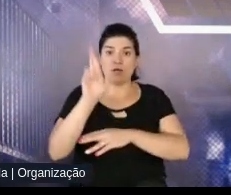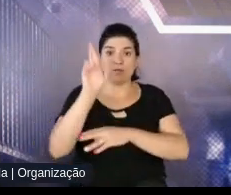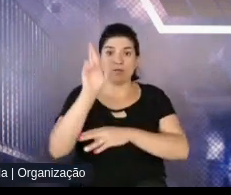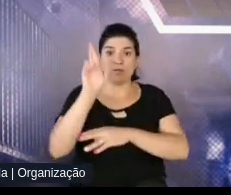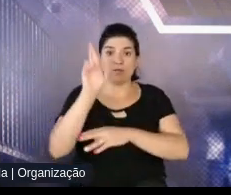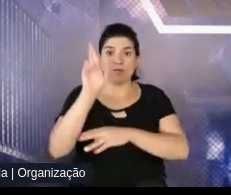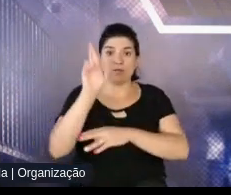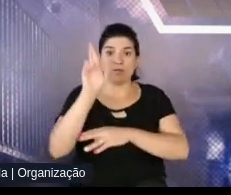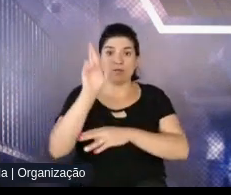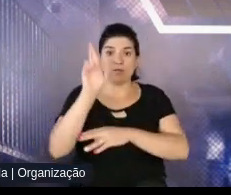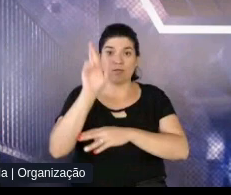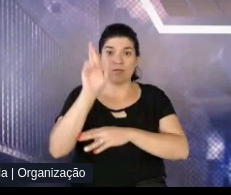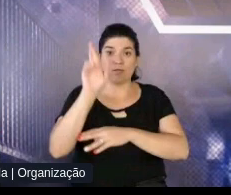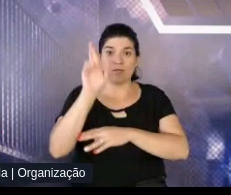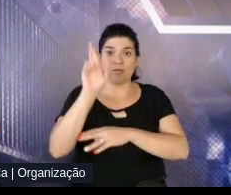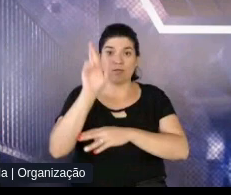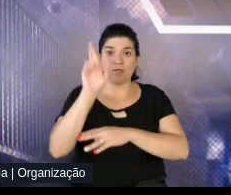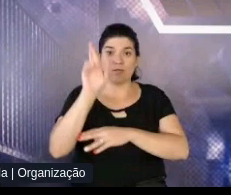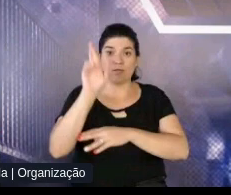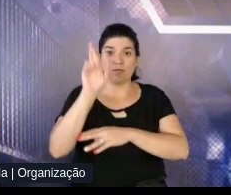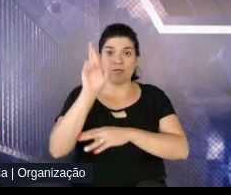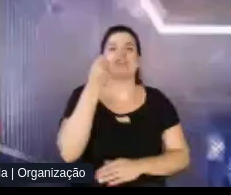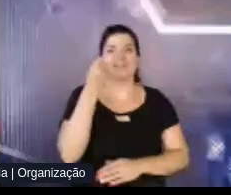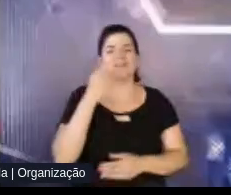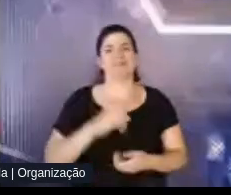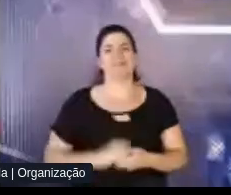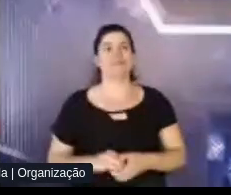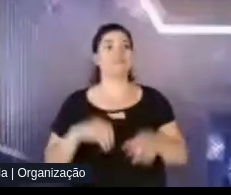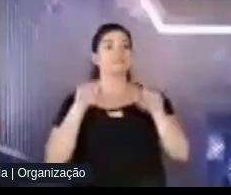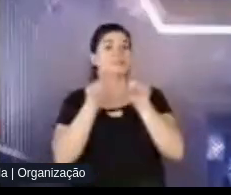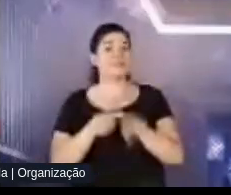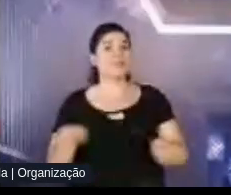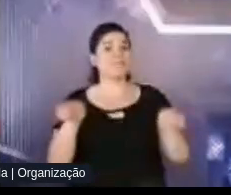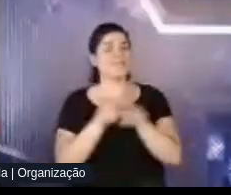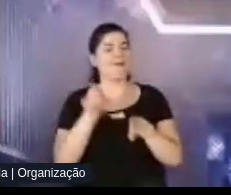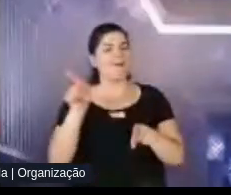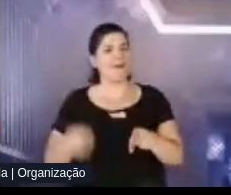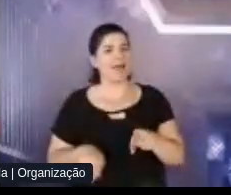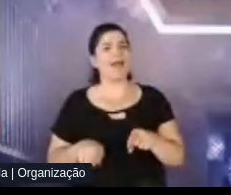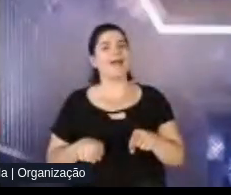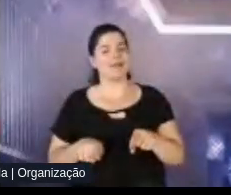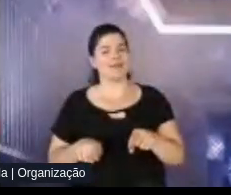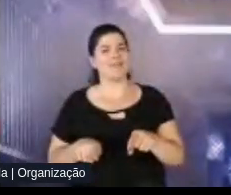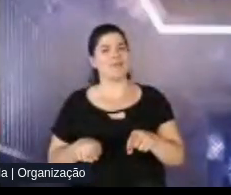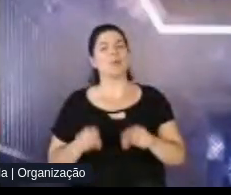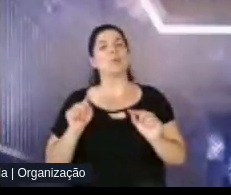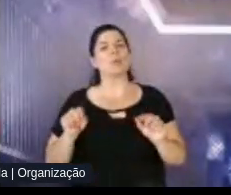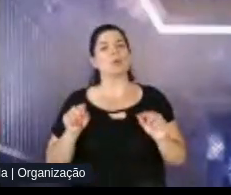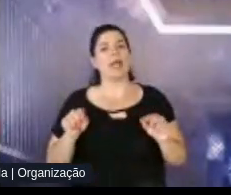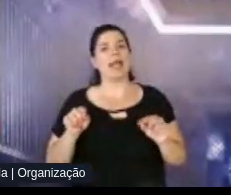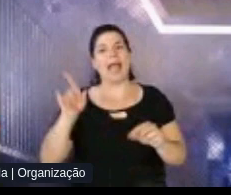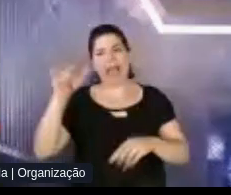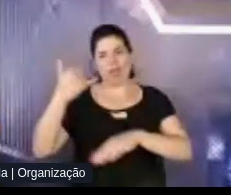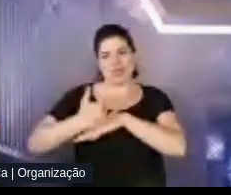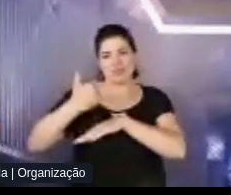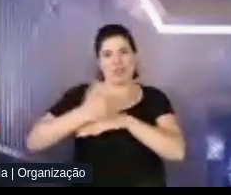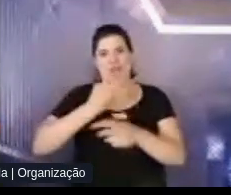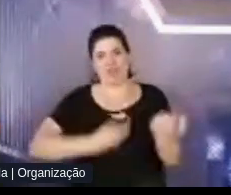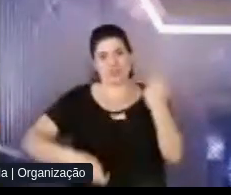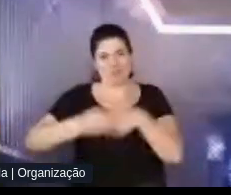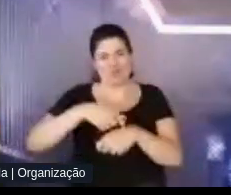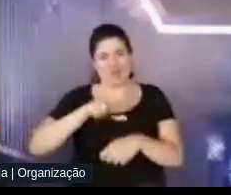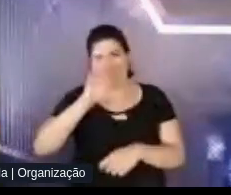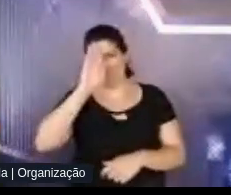por fabricar a cerveja, sem contar que elas eram as donas das tabernas. Elas eram basicamente administradas por